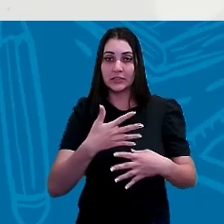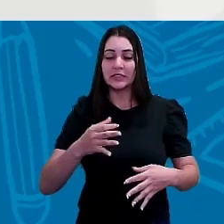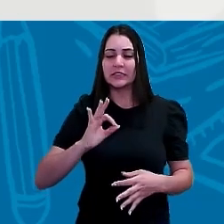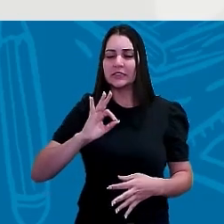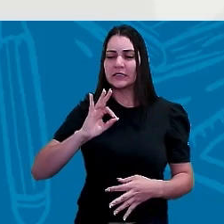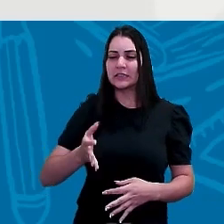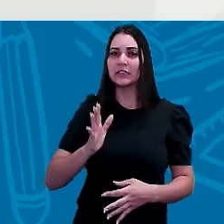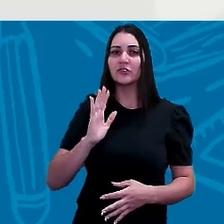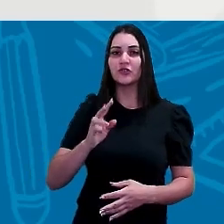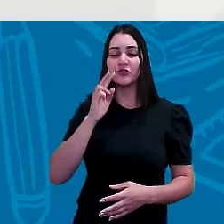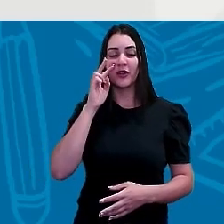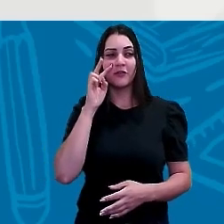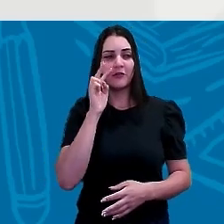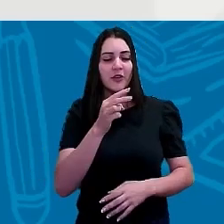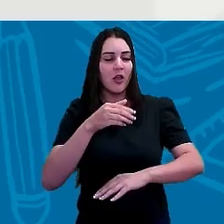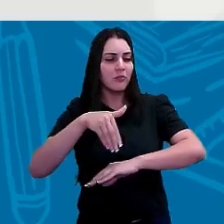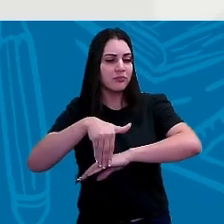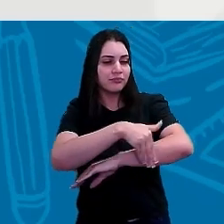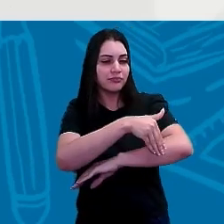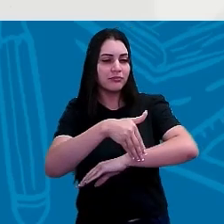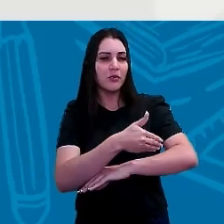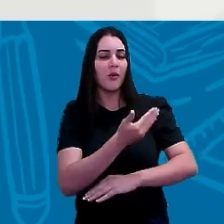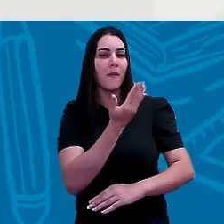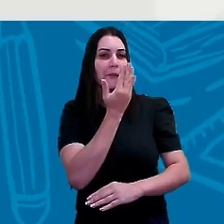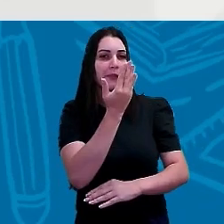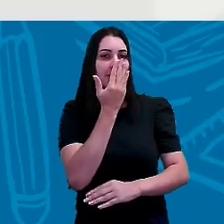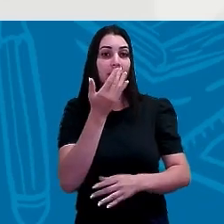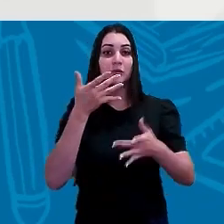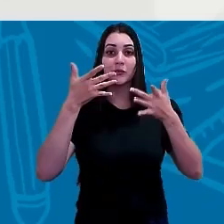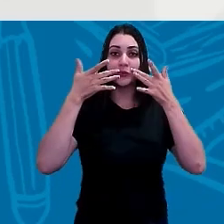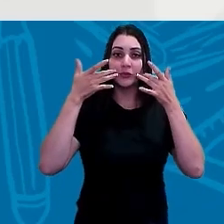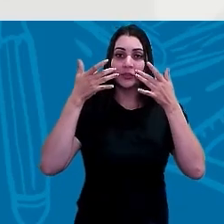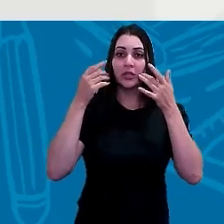passou lá na frente do Teatro Silogeu, tá? Que é o teatro da nossa cidade.